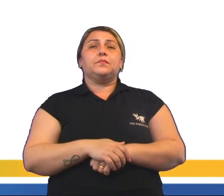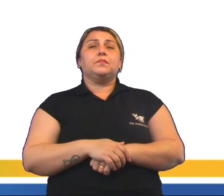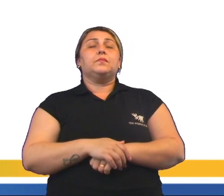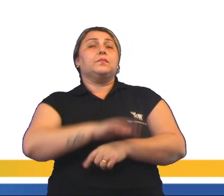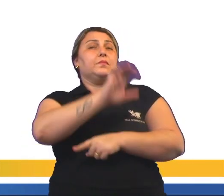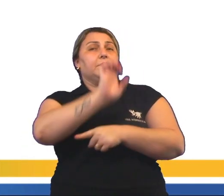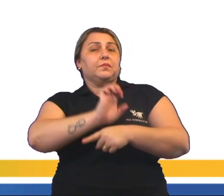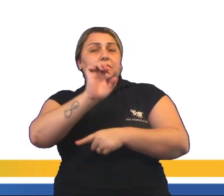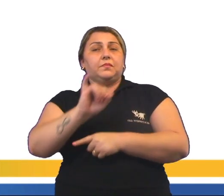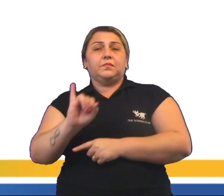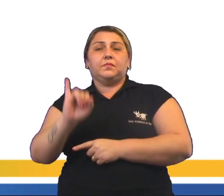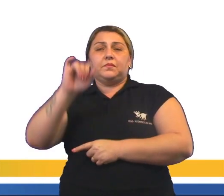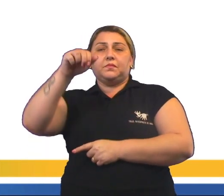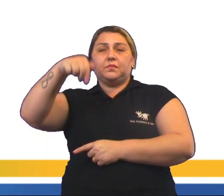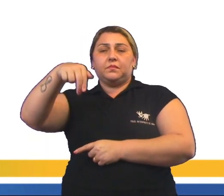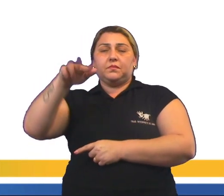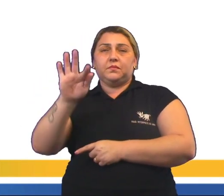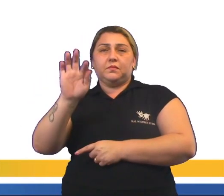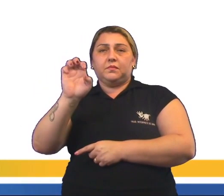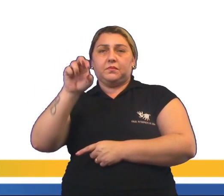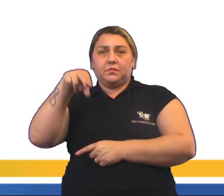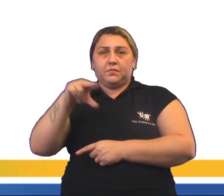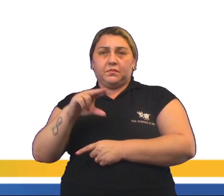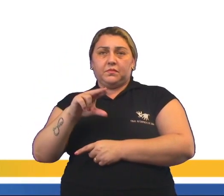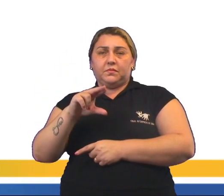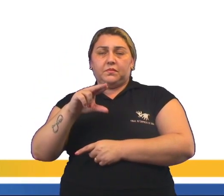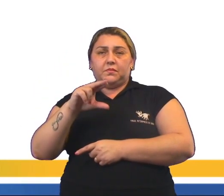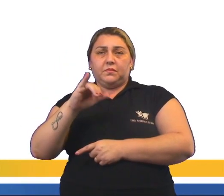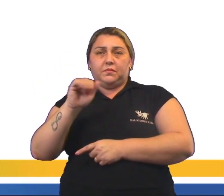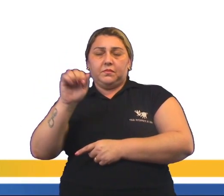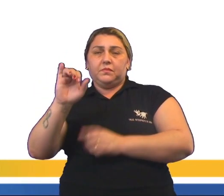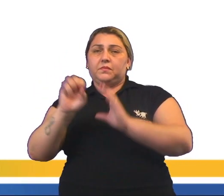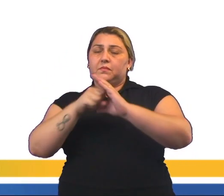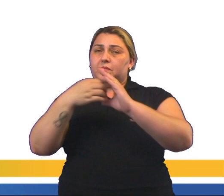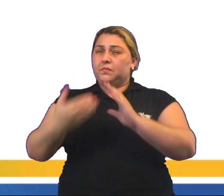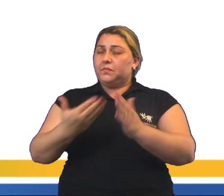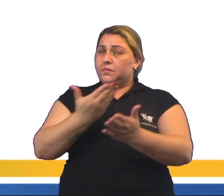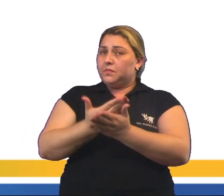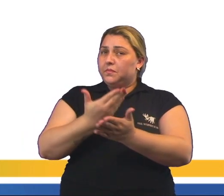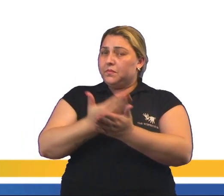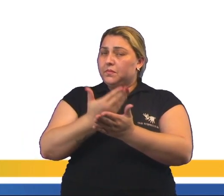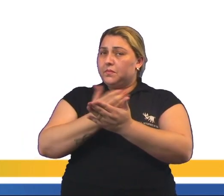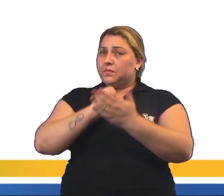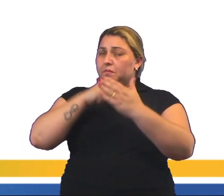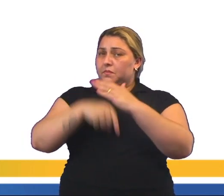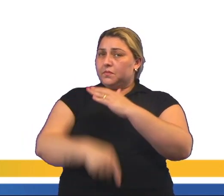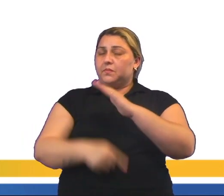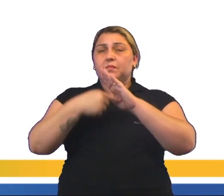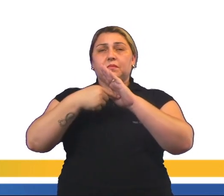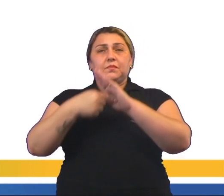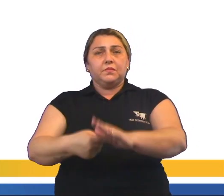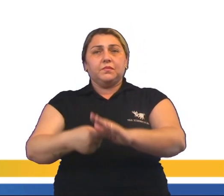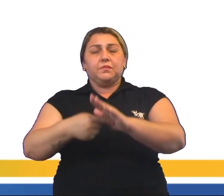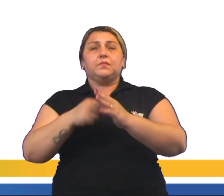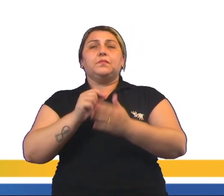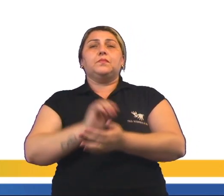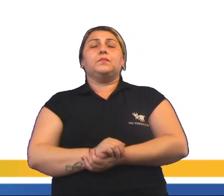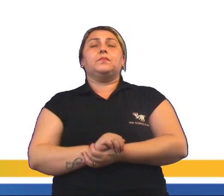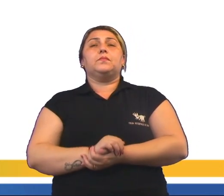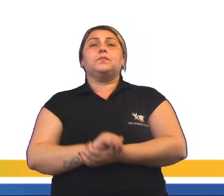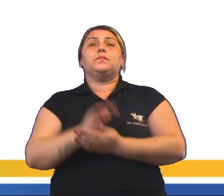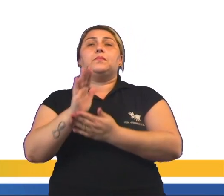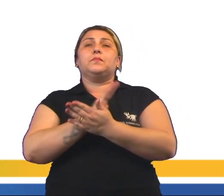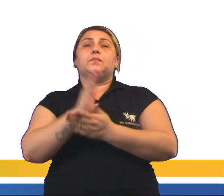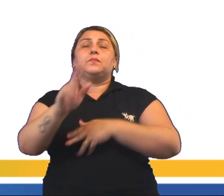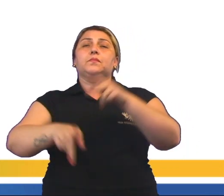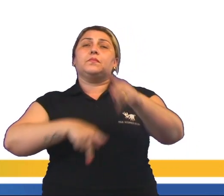a estatística inferencial tem como característica o estudo de uma amostra de